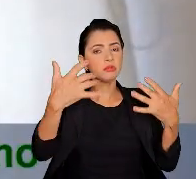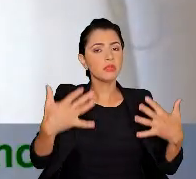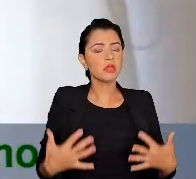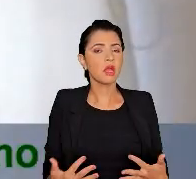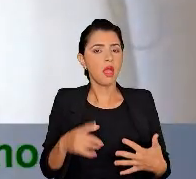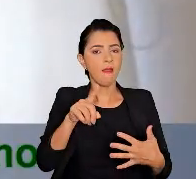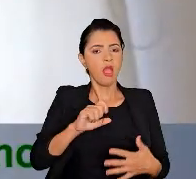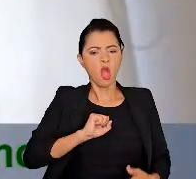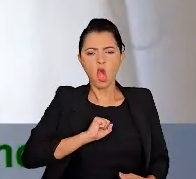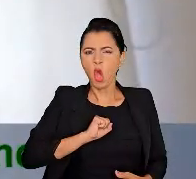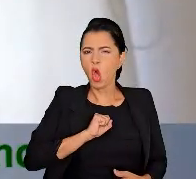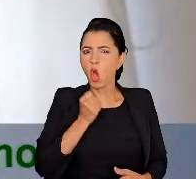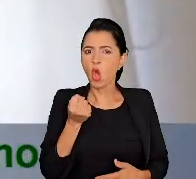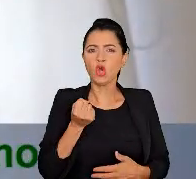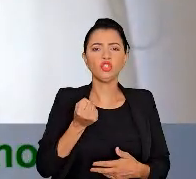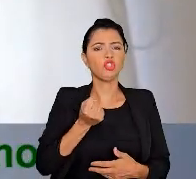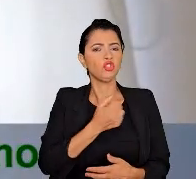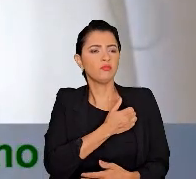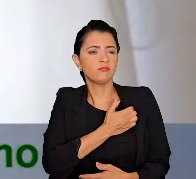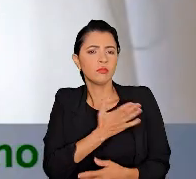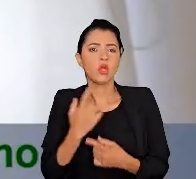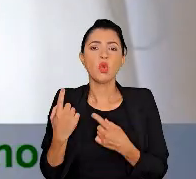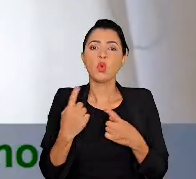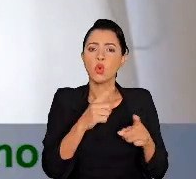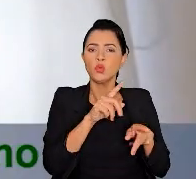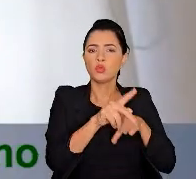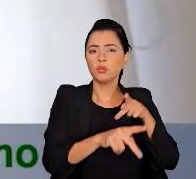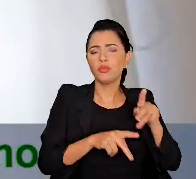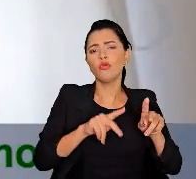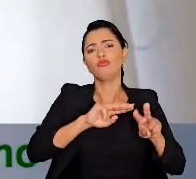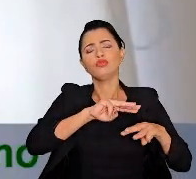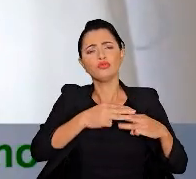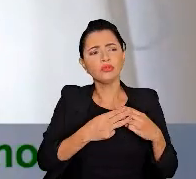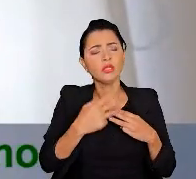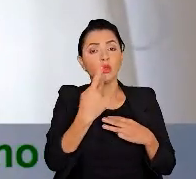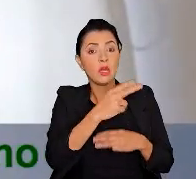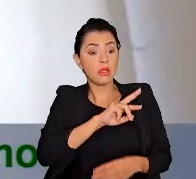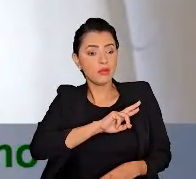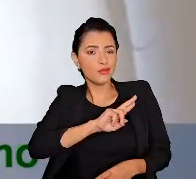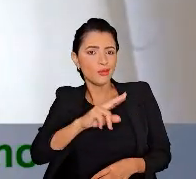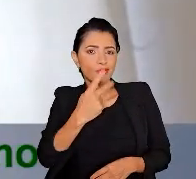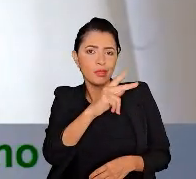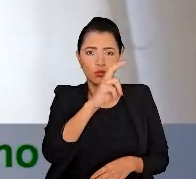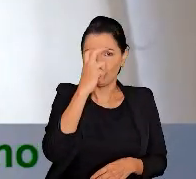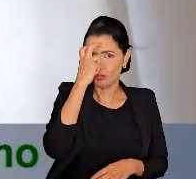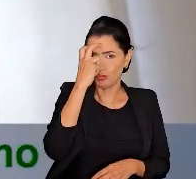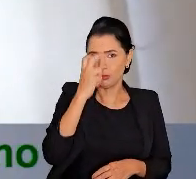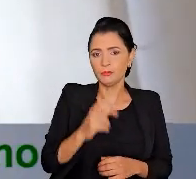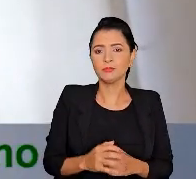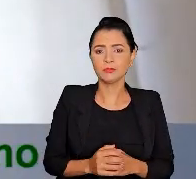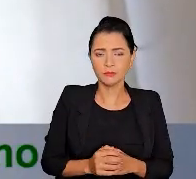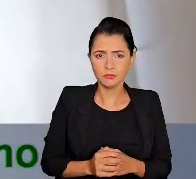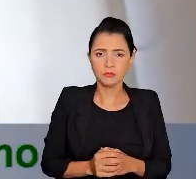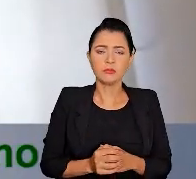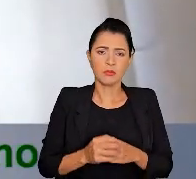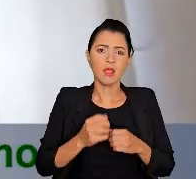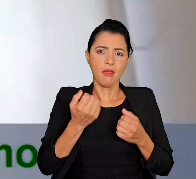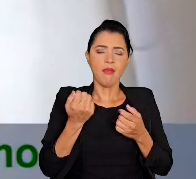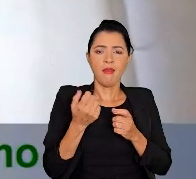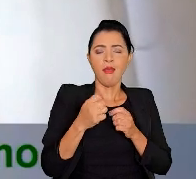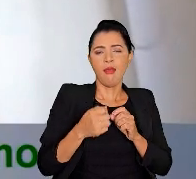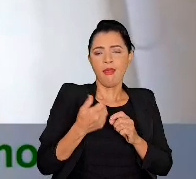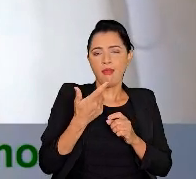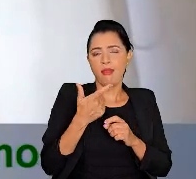ódio e um preconceito contra o povo judeu, a sua religião e a sua cultura. Etimologicamente, existe